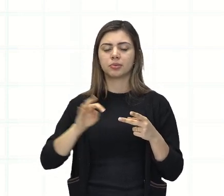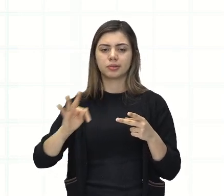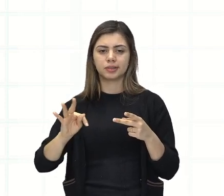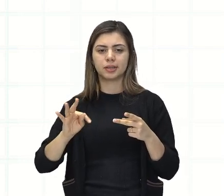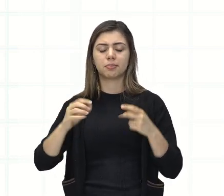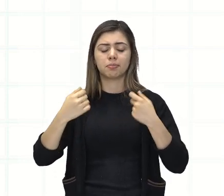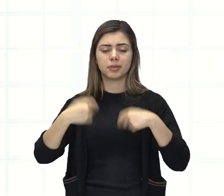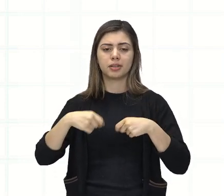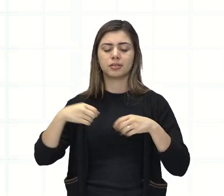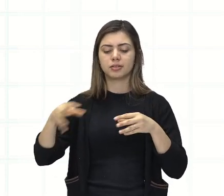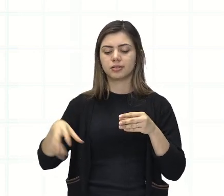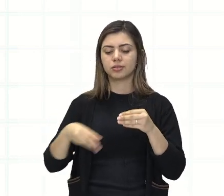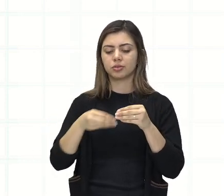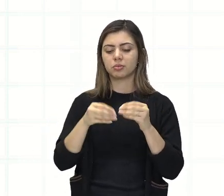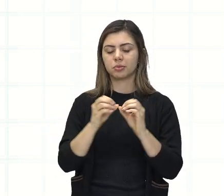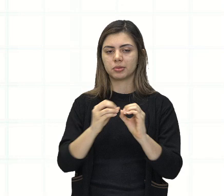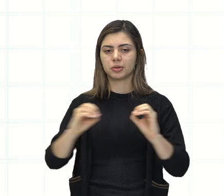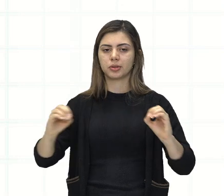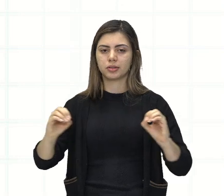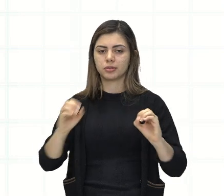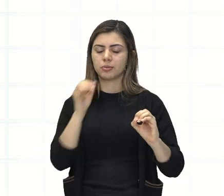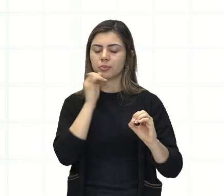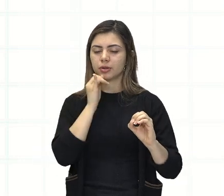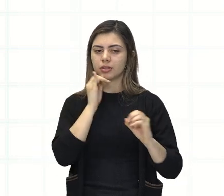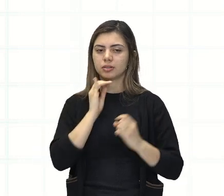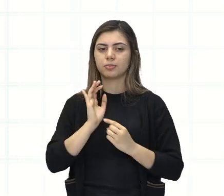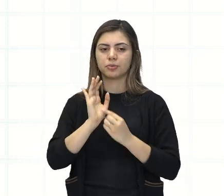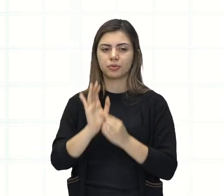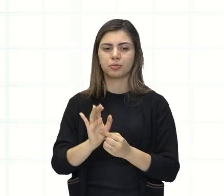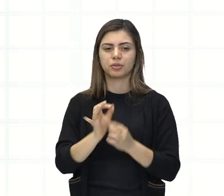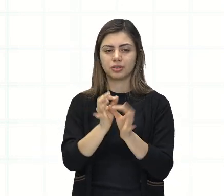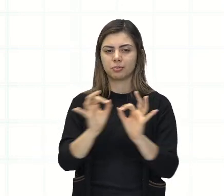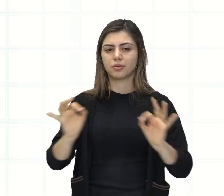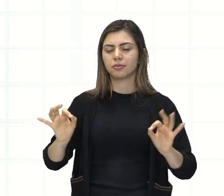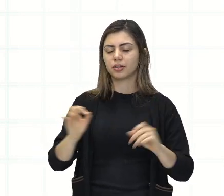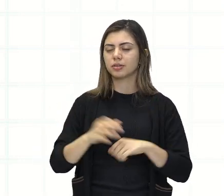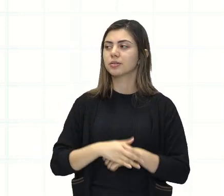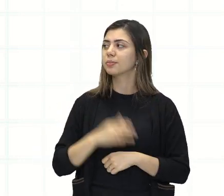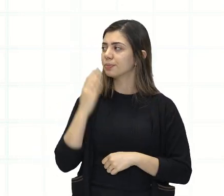complemento, certinho? Então, por exemplo, aqui, ó.